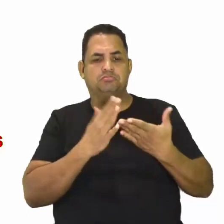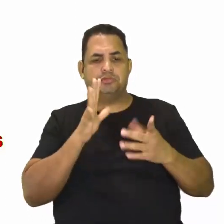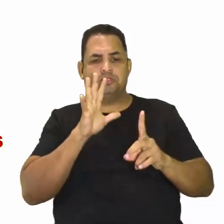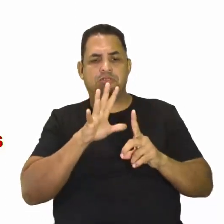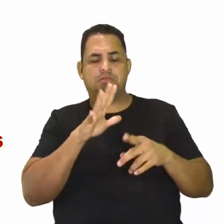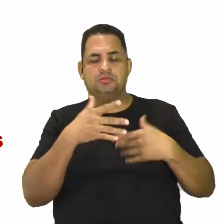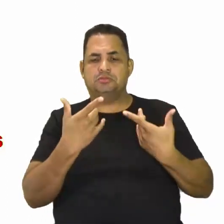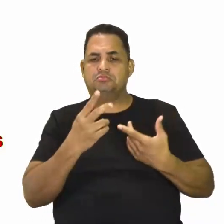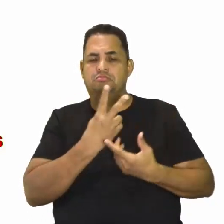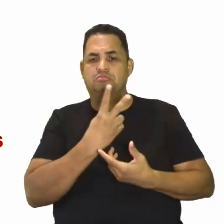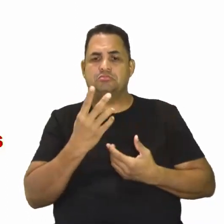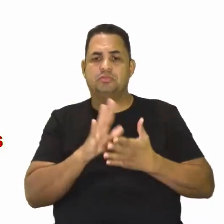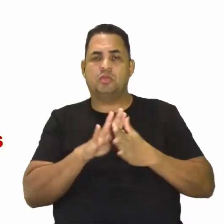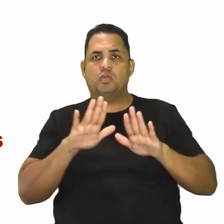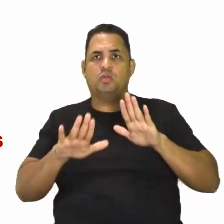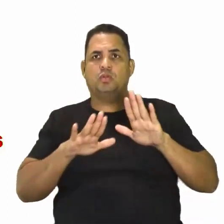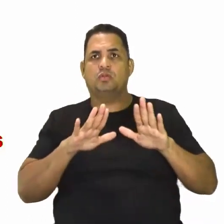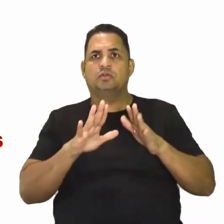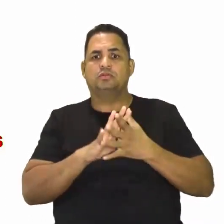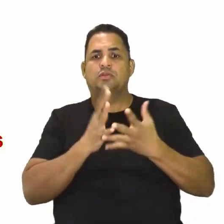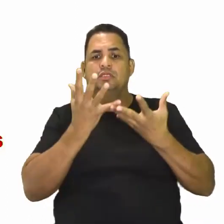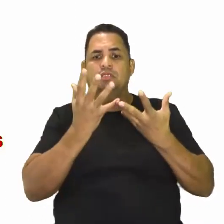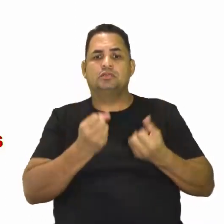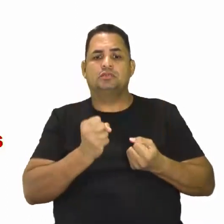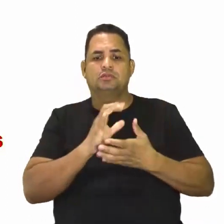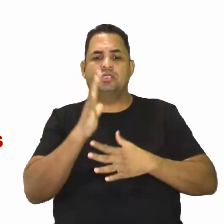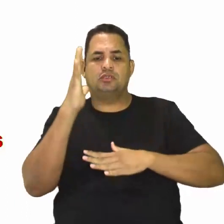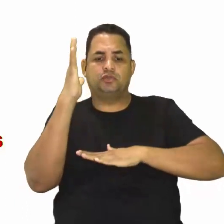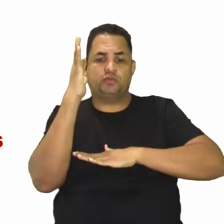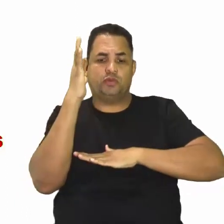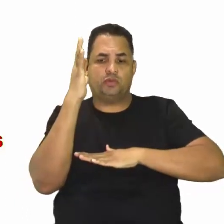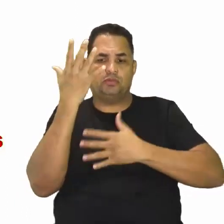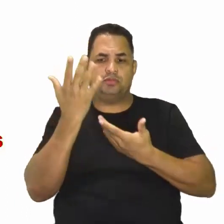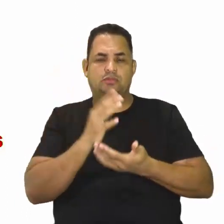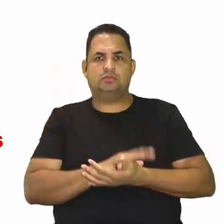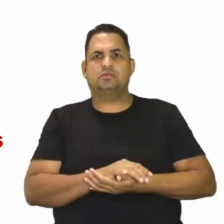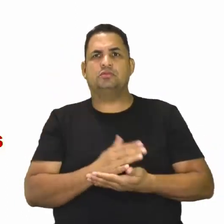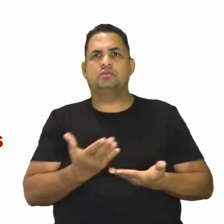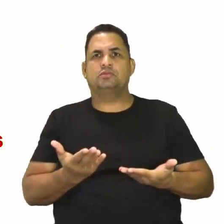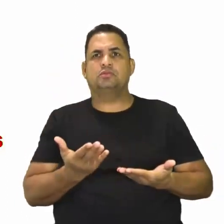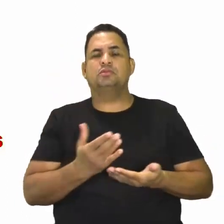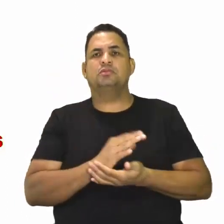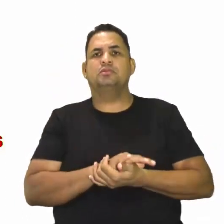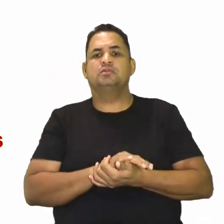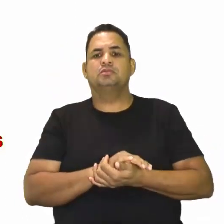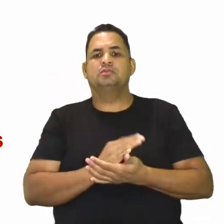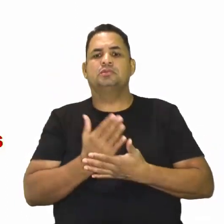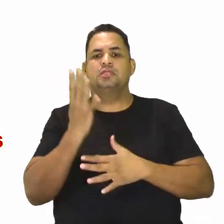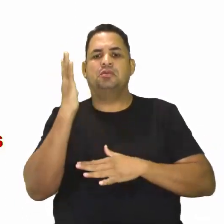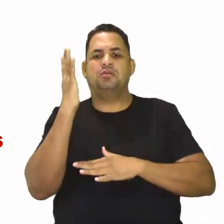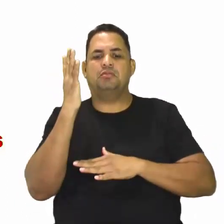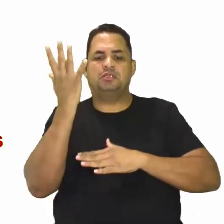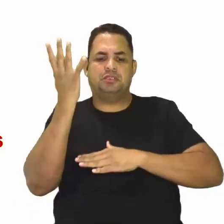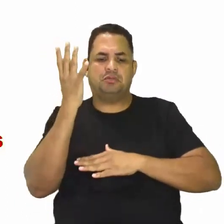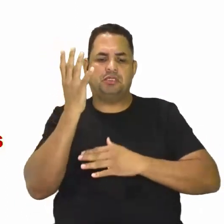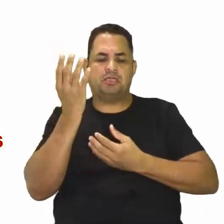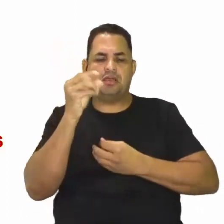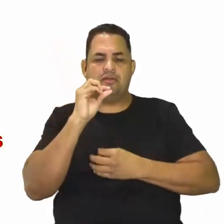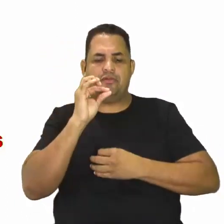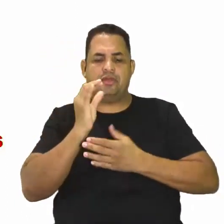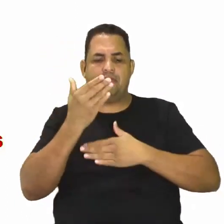dois? Então tem que tomar cuidado. Tolerância à sombra, lembra? Eu não vou plantar um café embaixo de uma